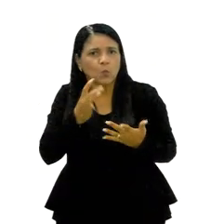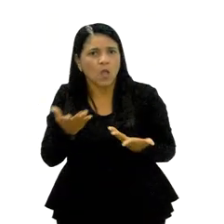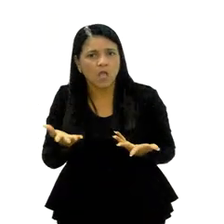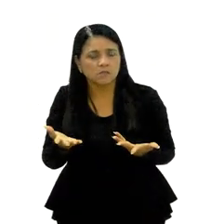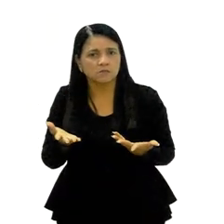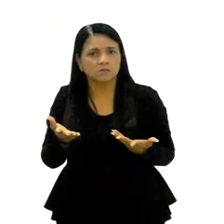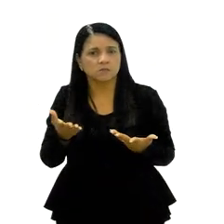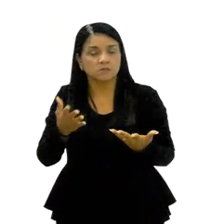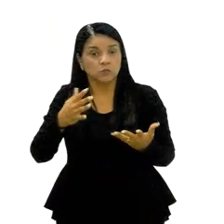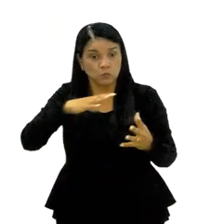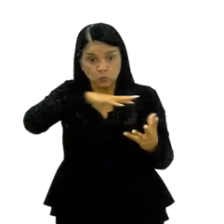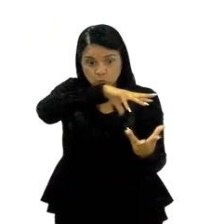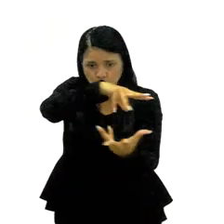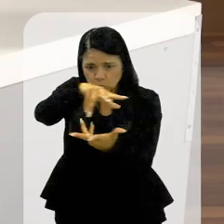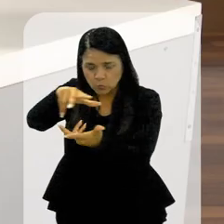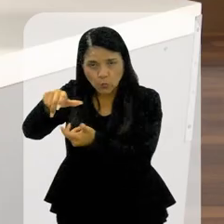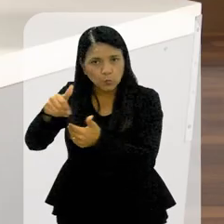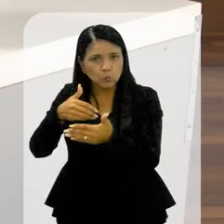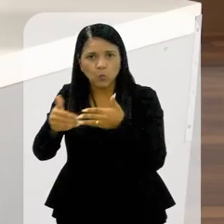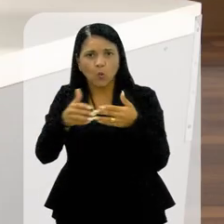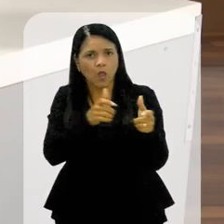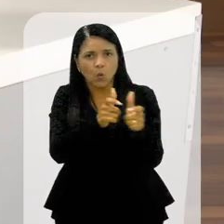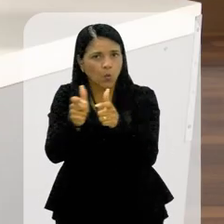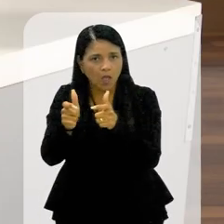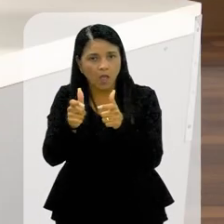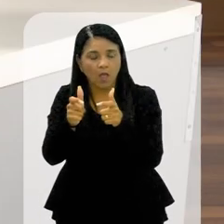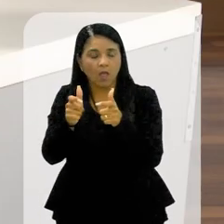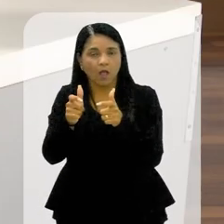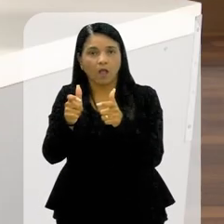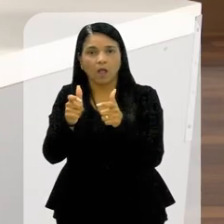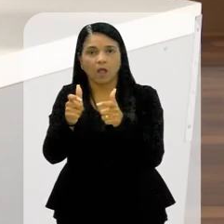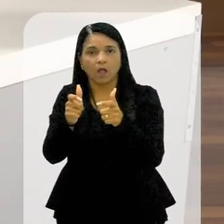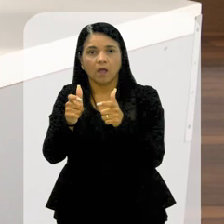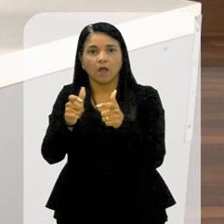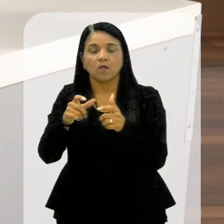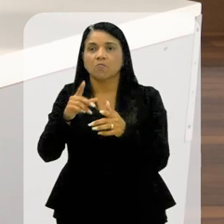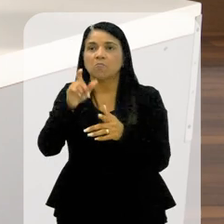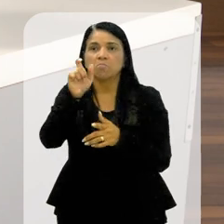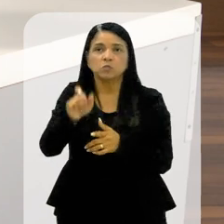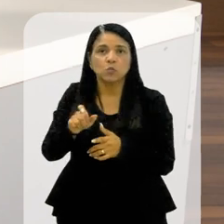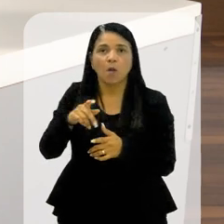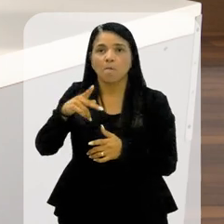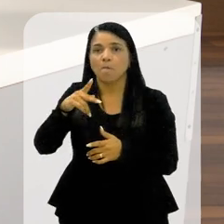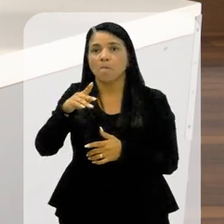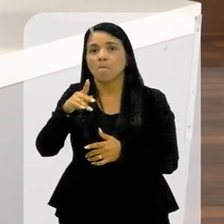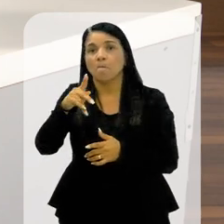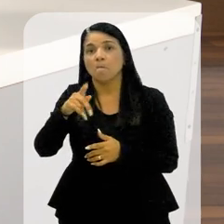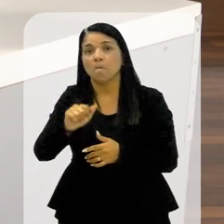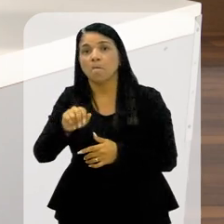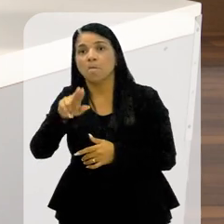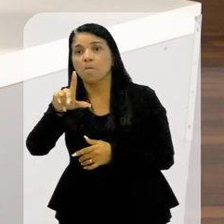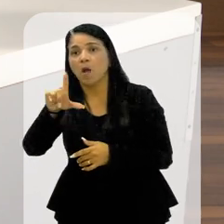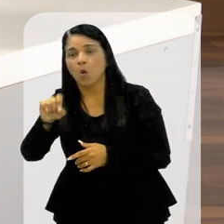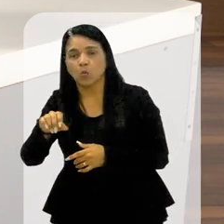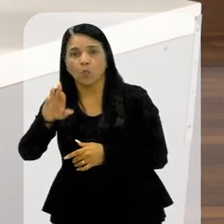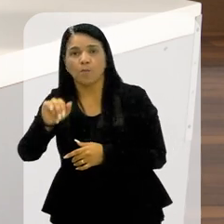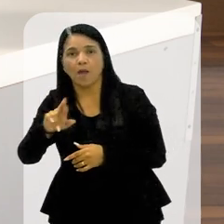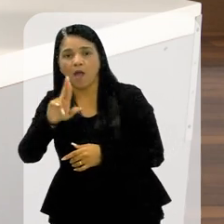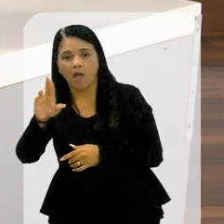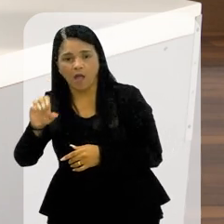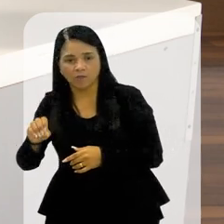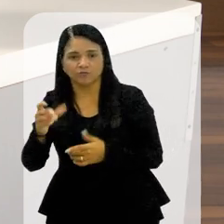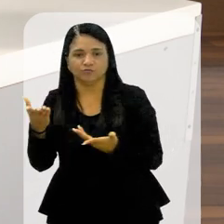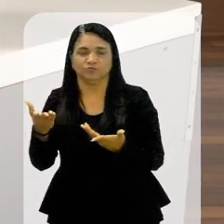olhar externo. Muito... Em qualquer lugar do mundo, olhando. Uma figura como Paulo Barros, Leandro Vieira, sim, eles iam